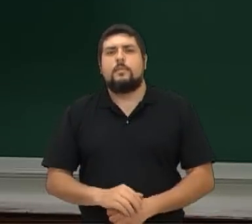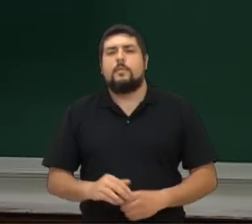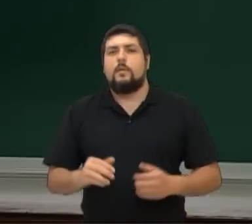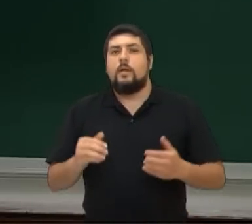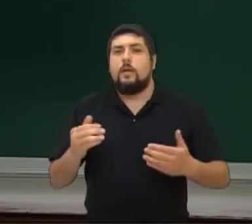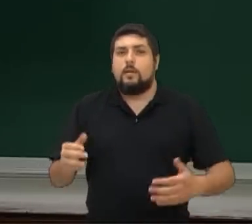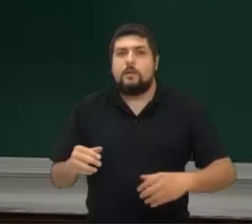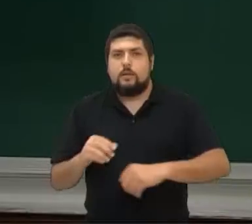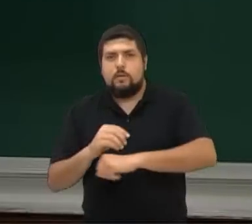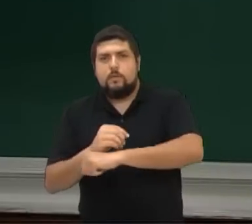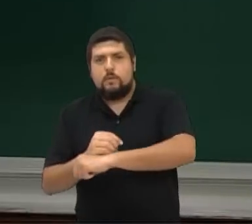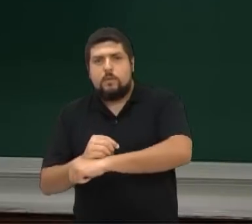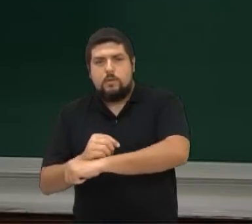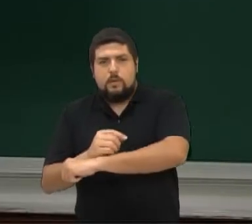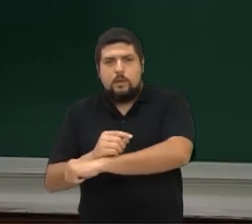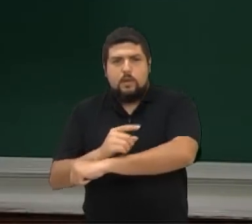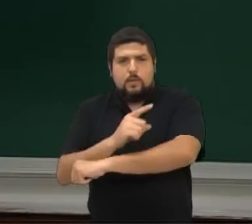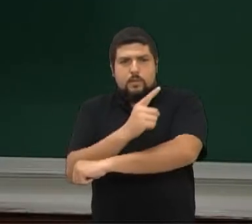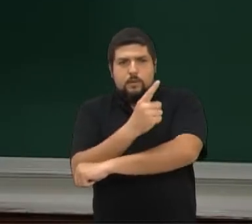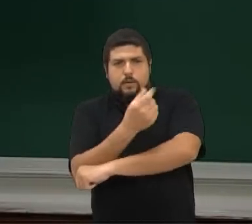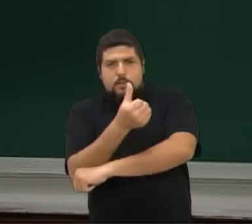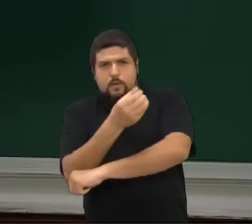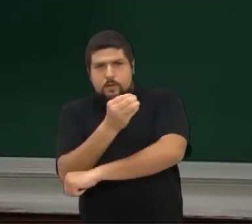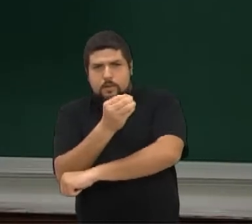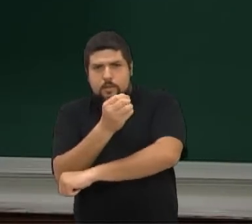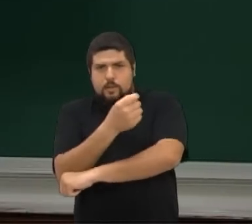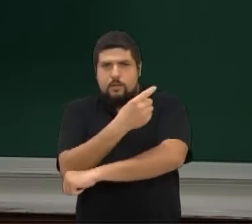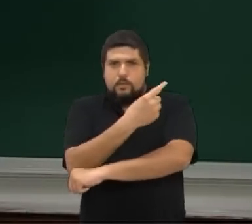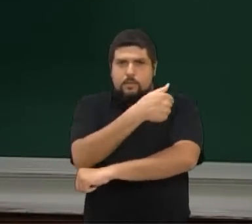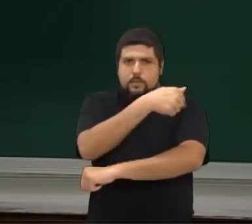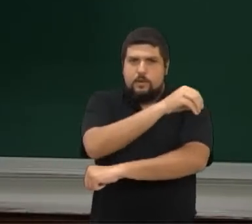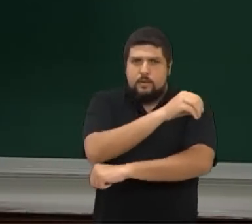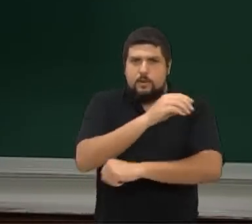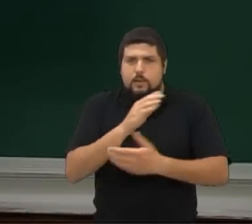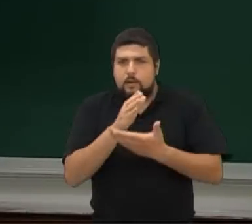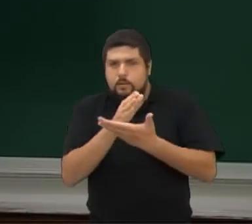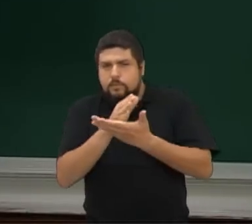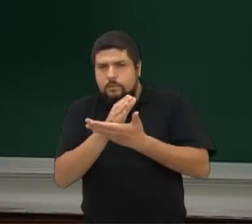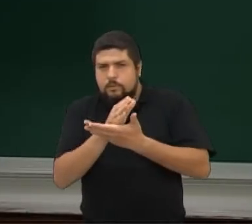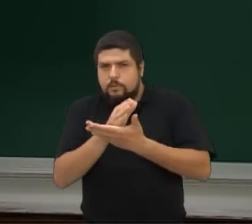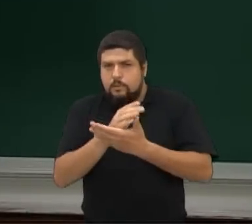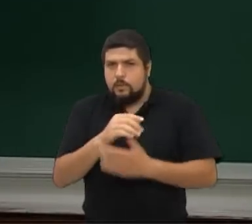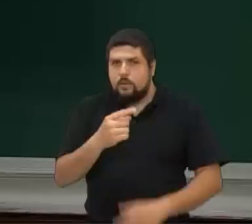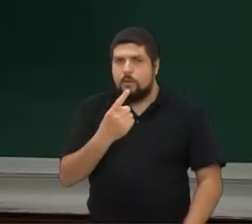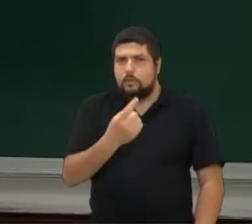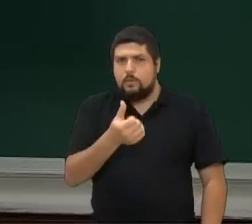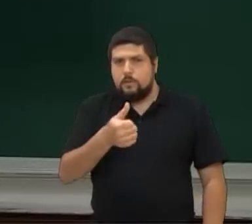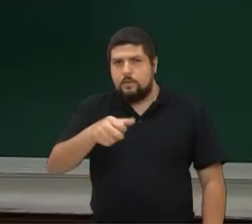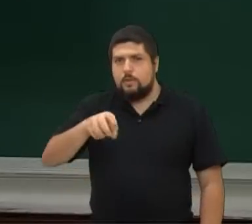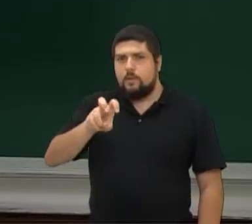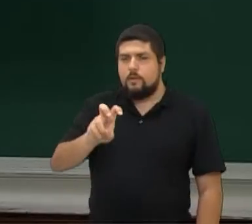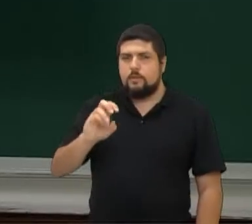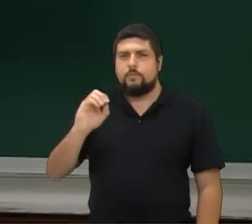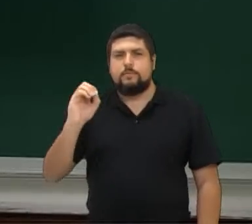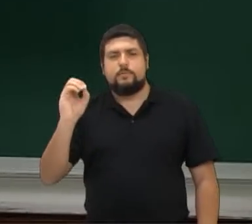distâncias 160 e 170, ok? Então, o ângulo C, AOD, é igual